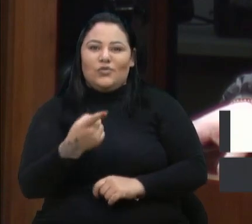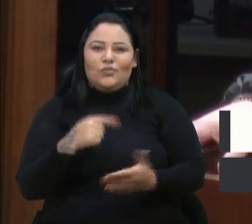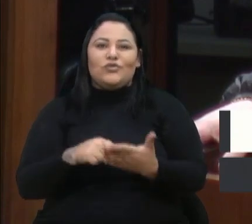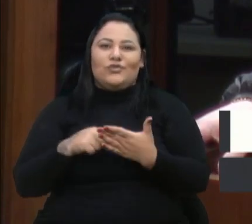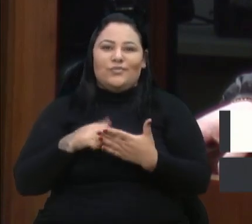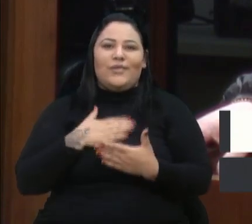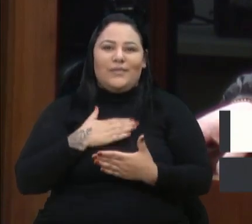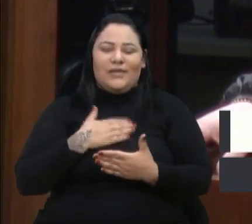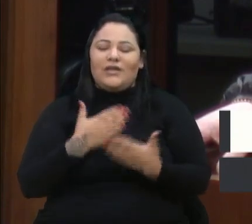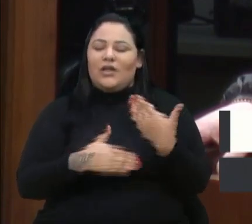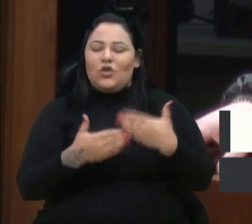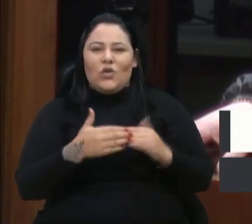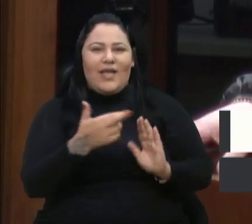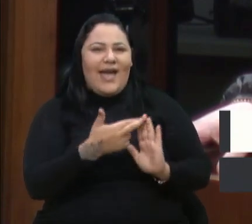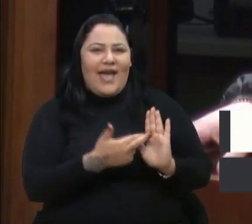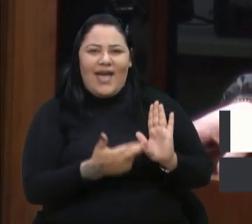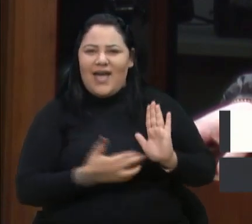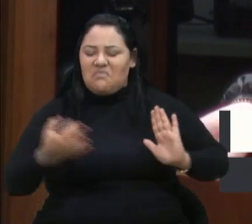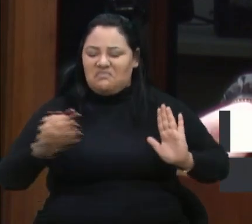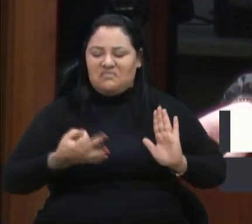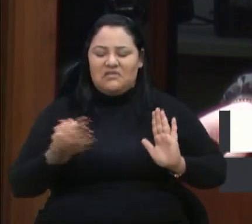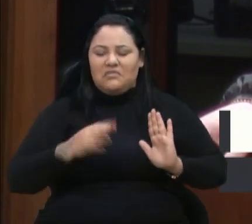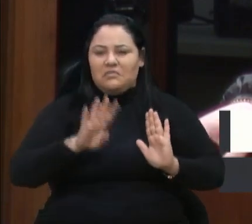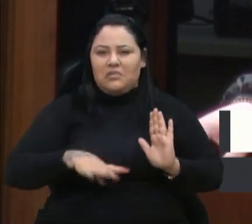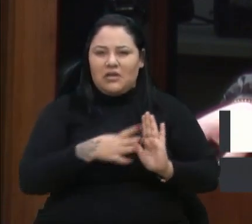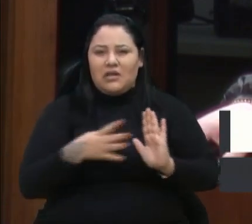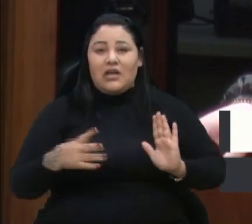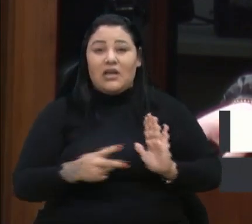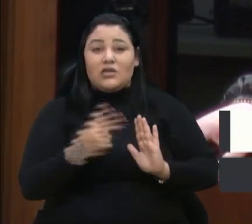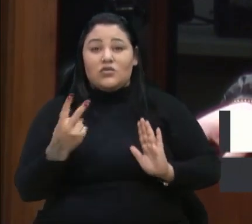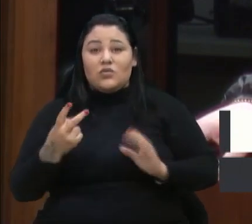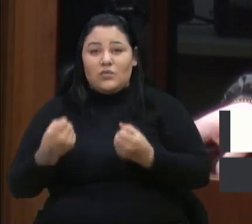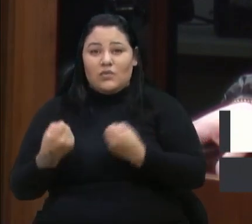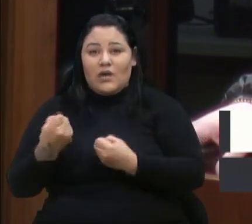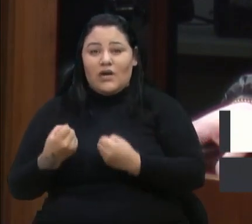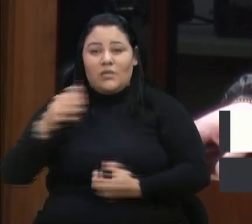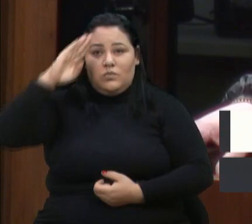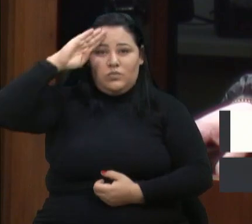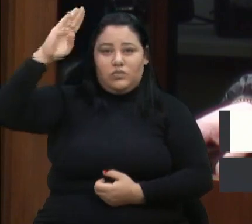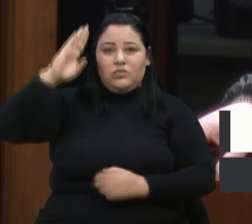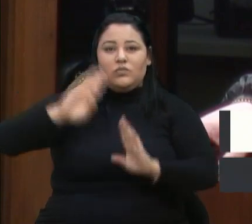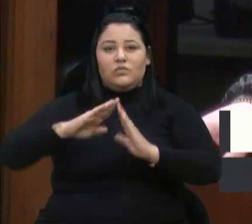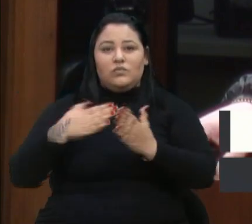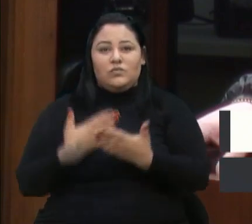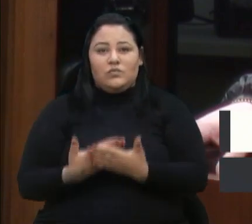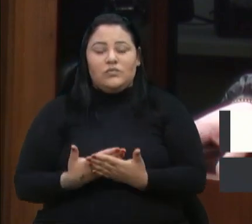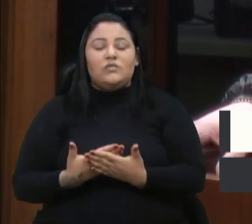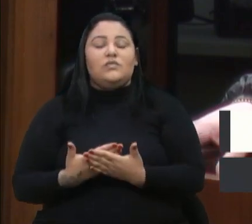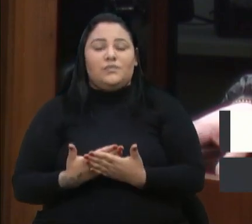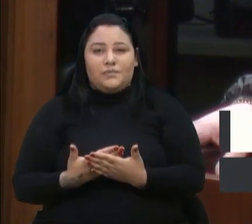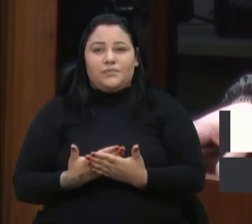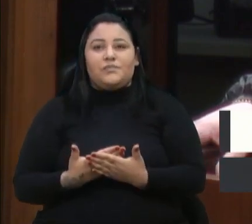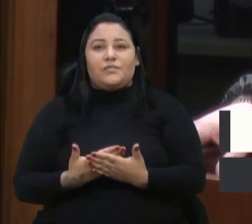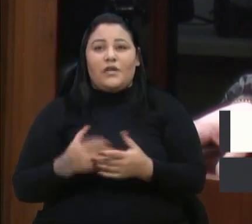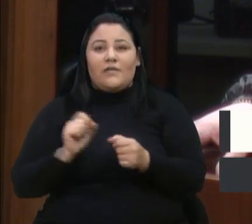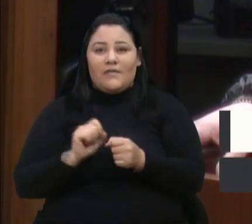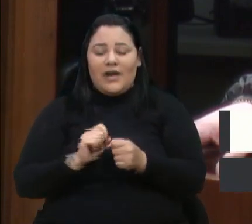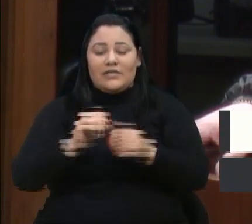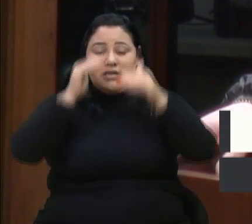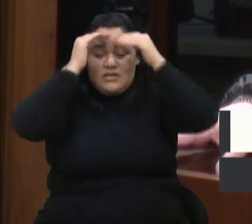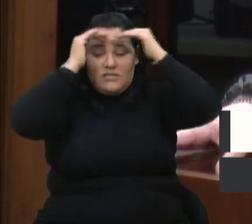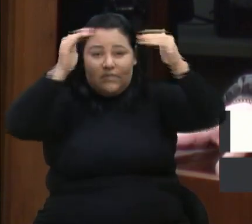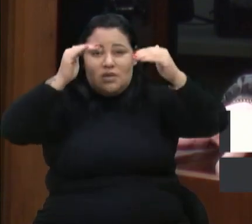todo um regramento que essas duas viaturas, que esses servidores da Guarda Municipal têm que cumprir